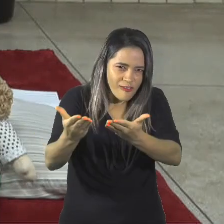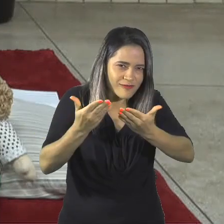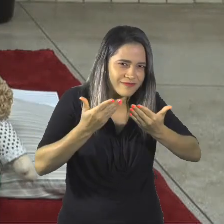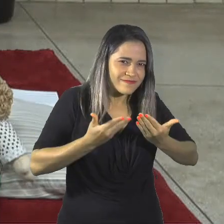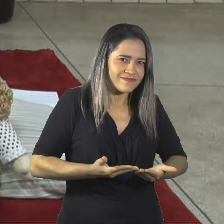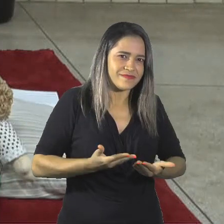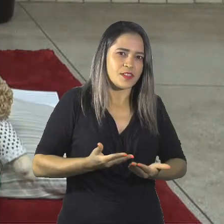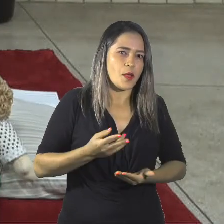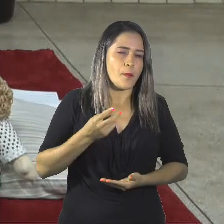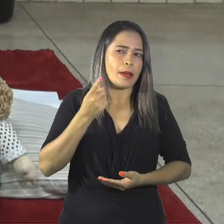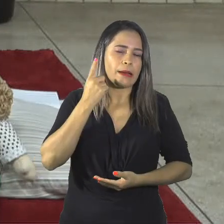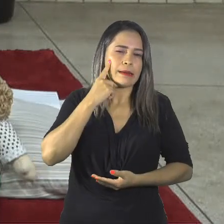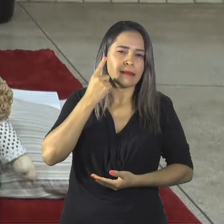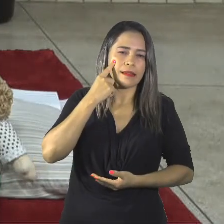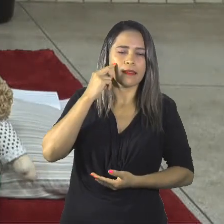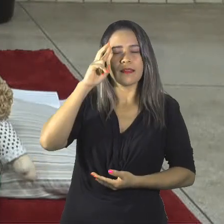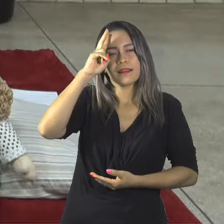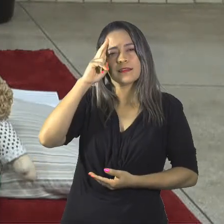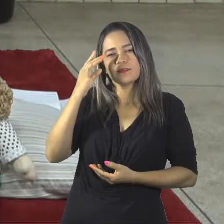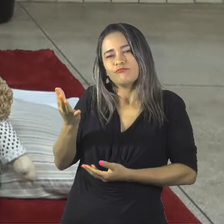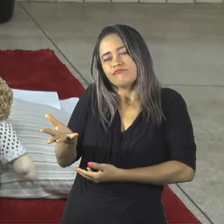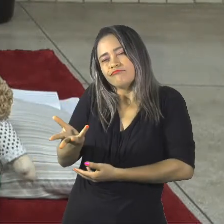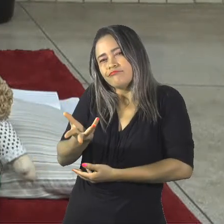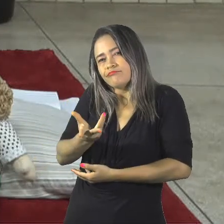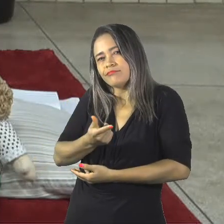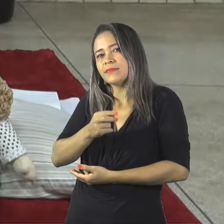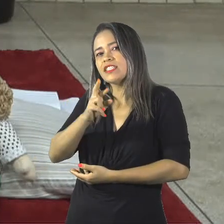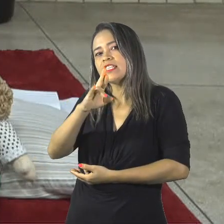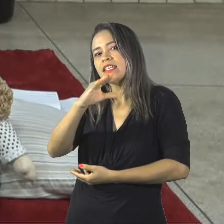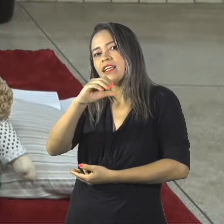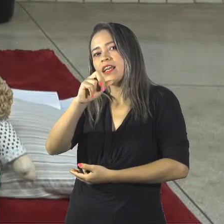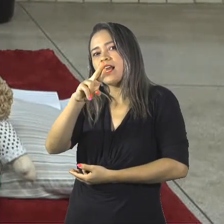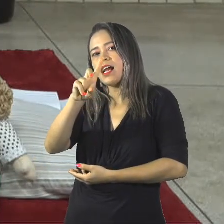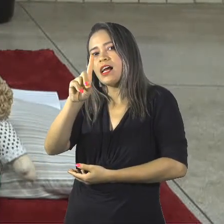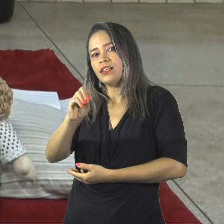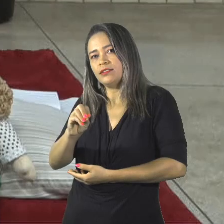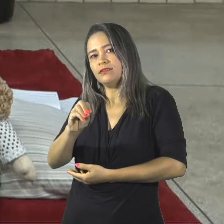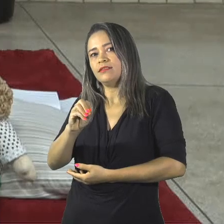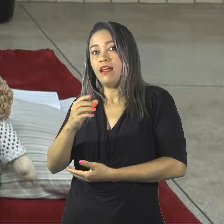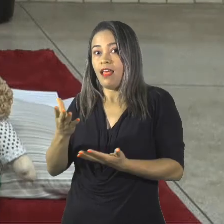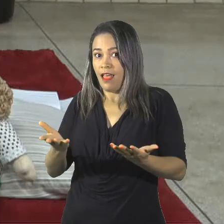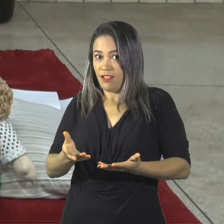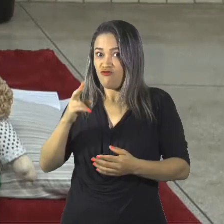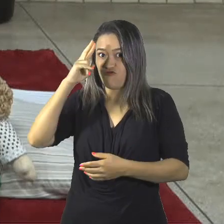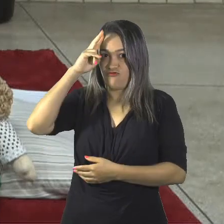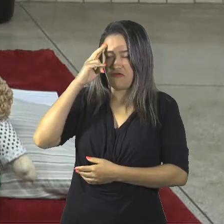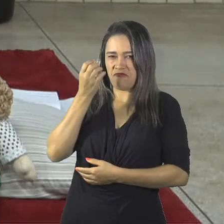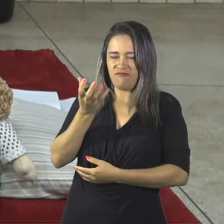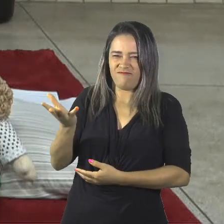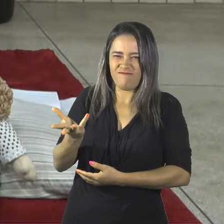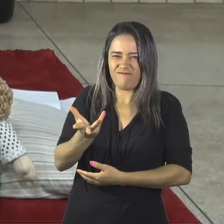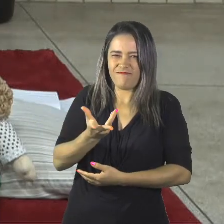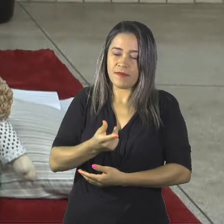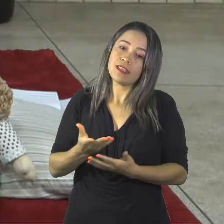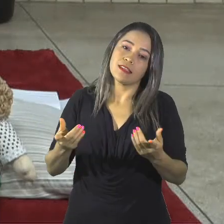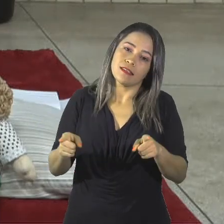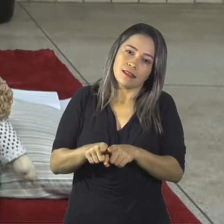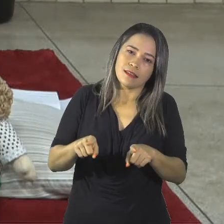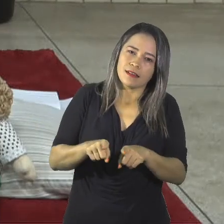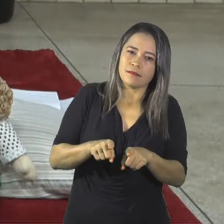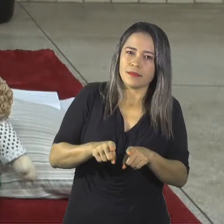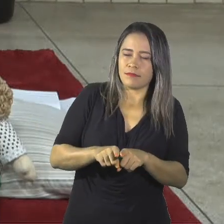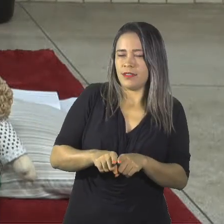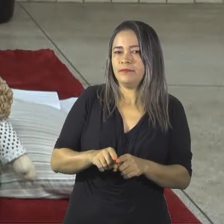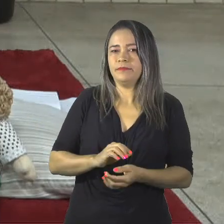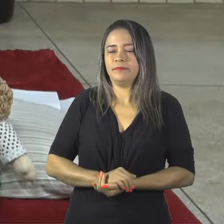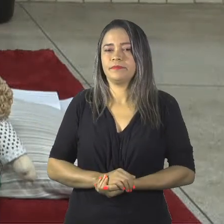para ouvir uma história maravilhosa de Ricardo Robert. E essa história é fascinante e também